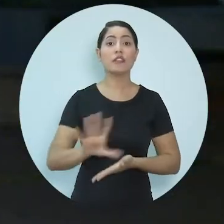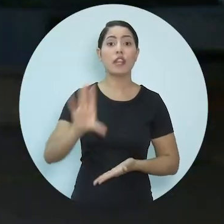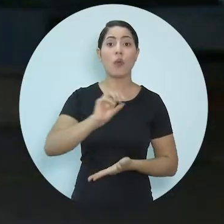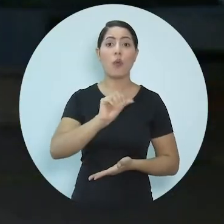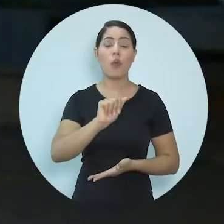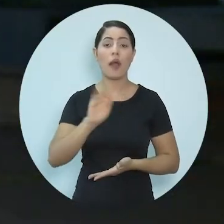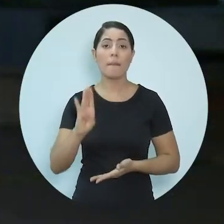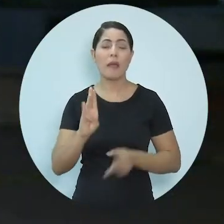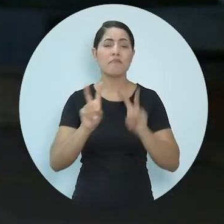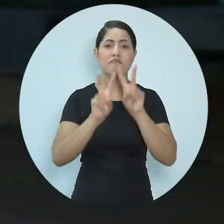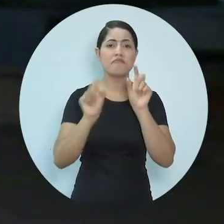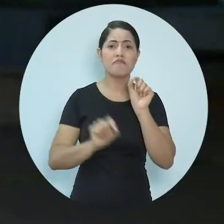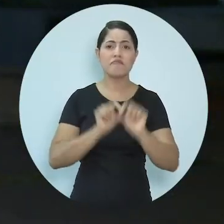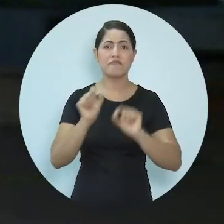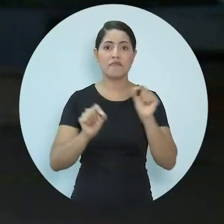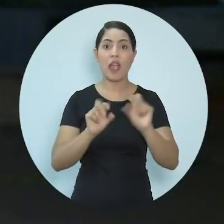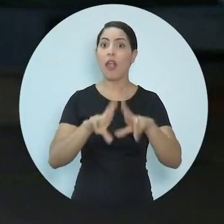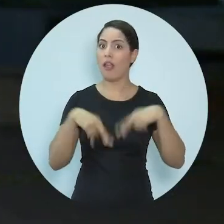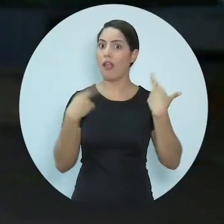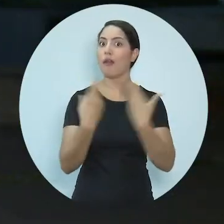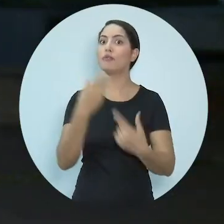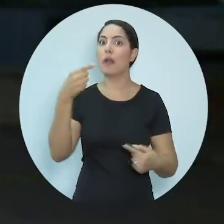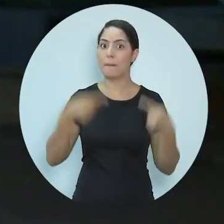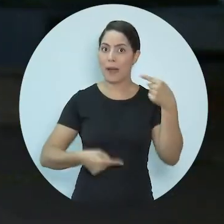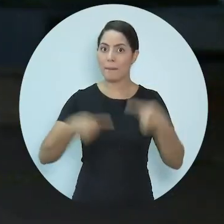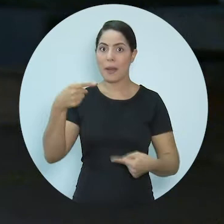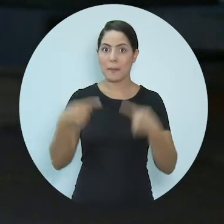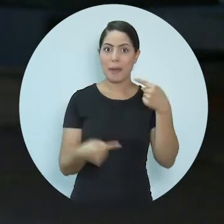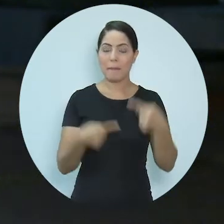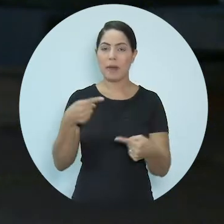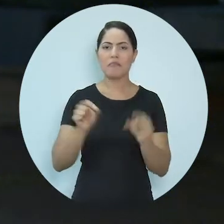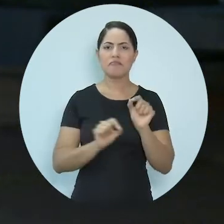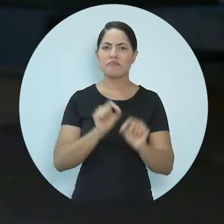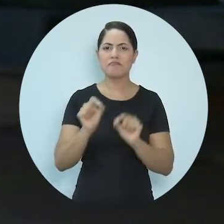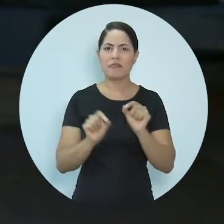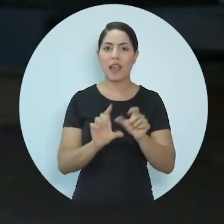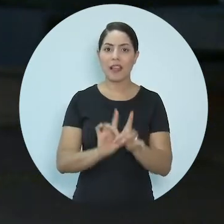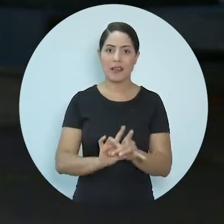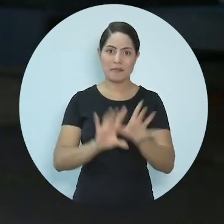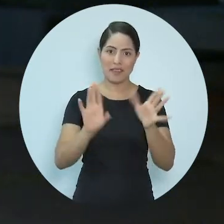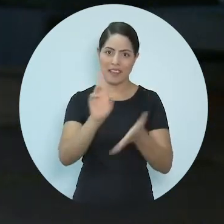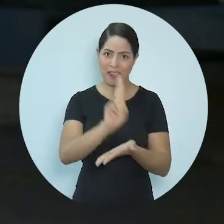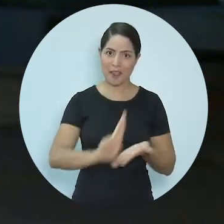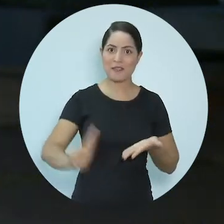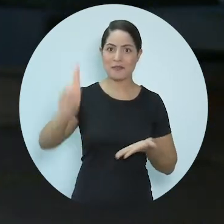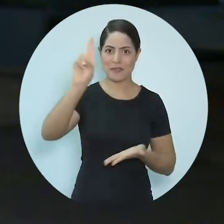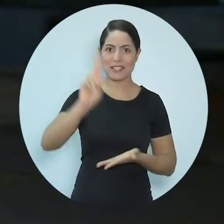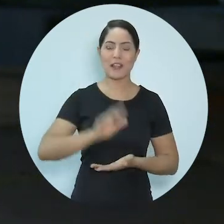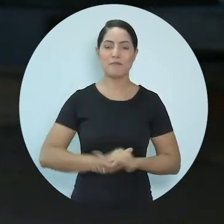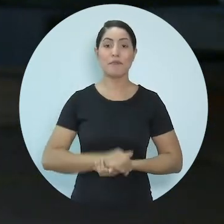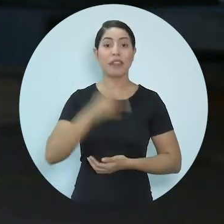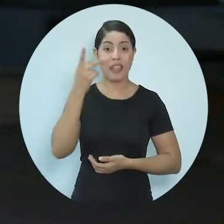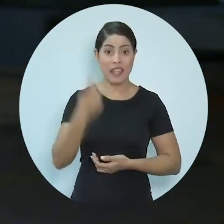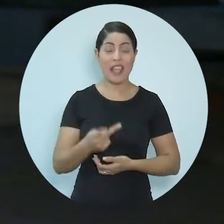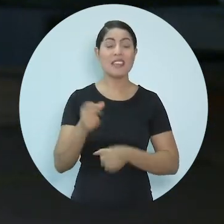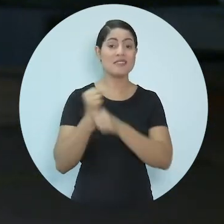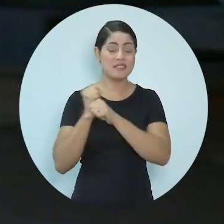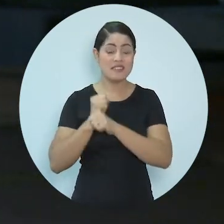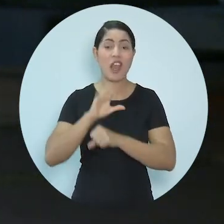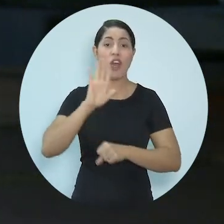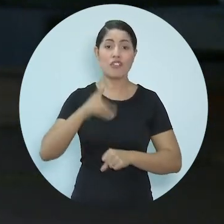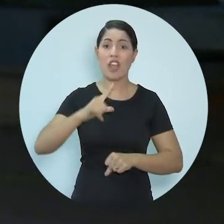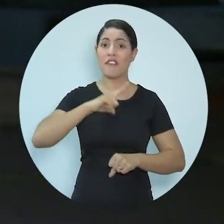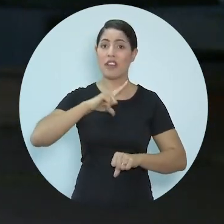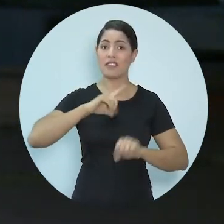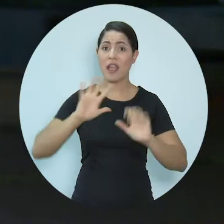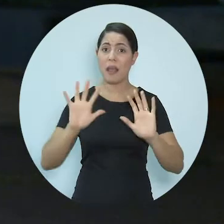OAB foi palco de mais uma reunião com amplo debate sobre a autonomia das universidades. Ainda este ano,